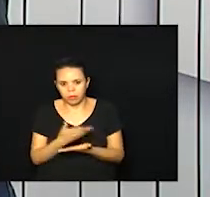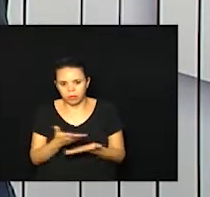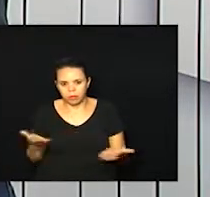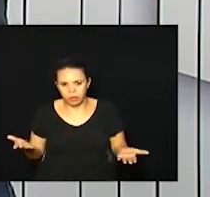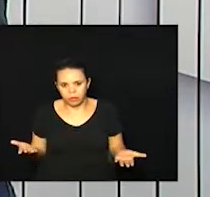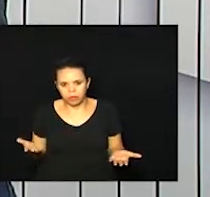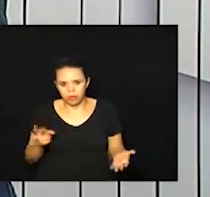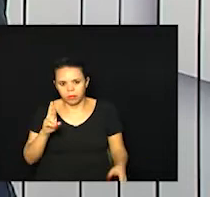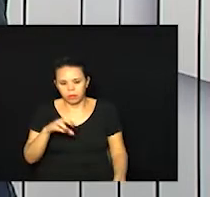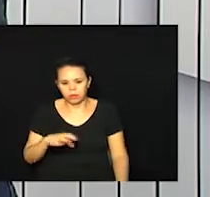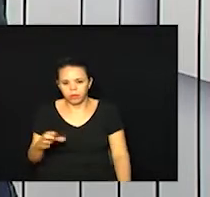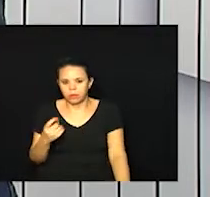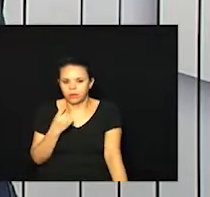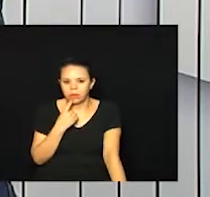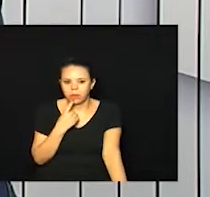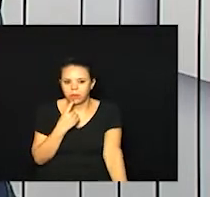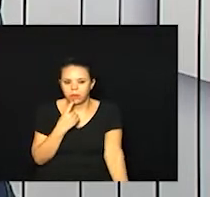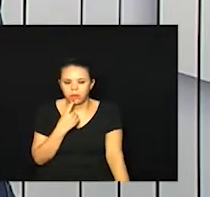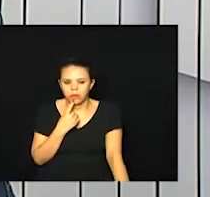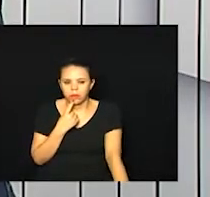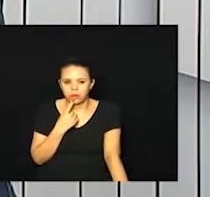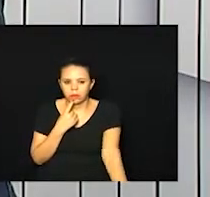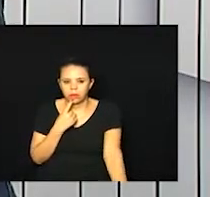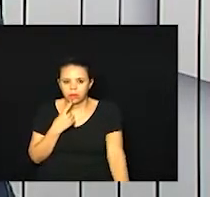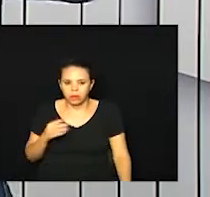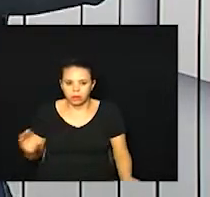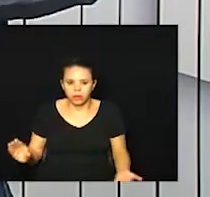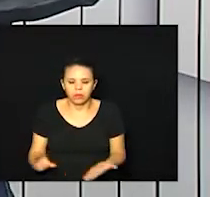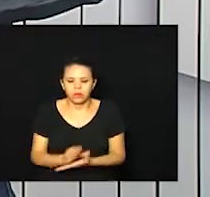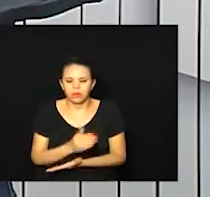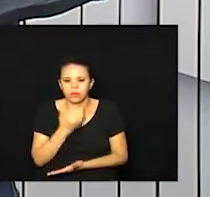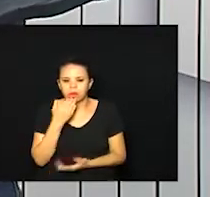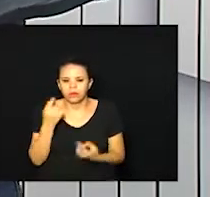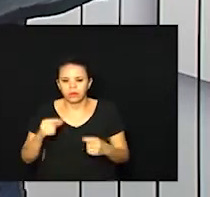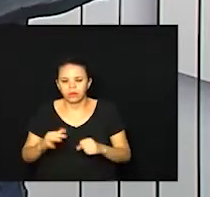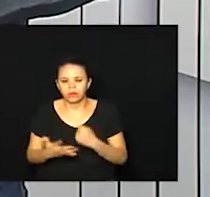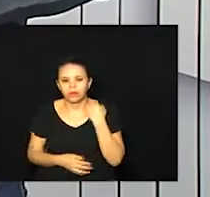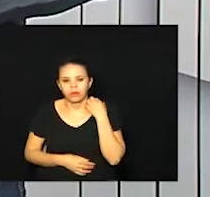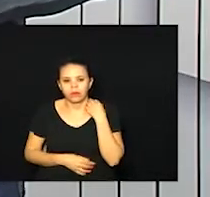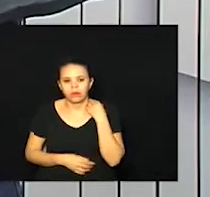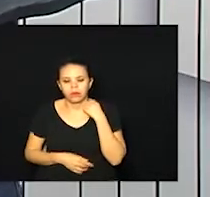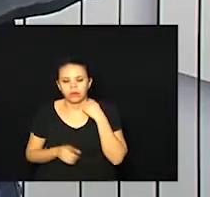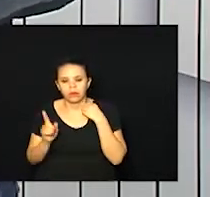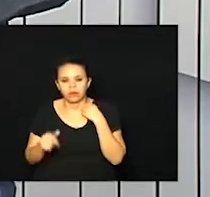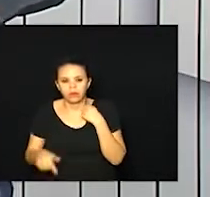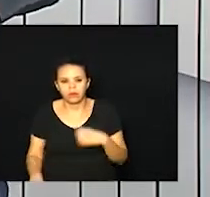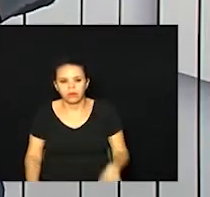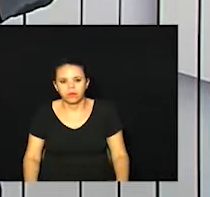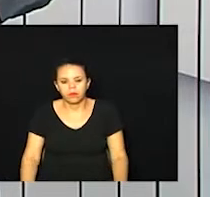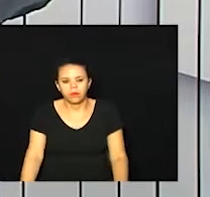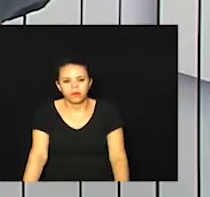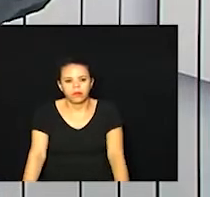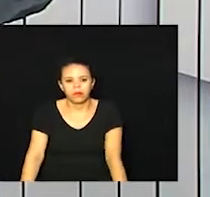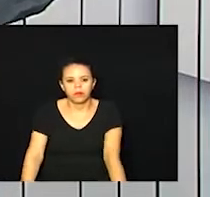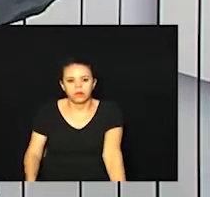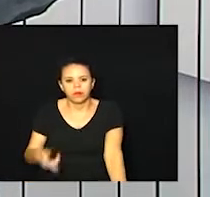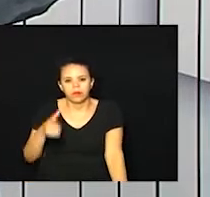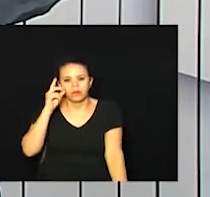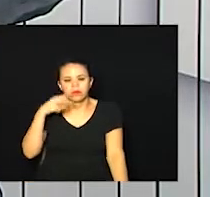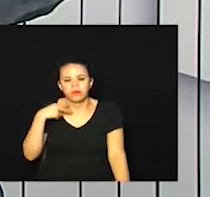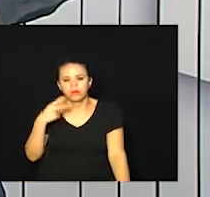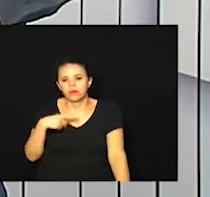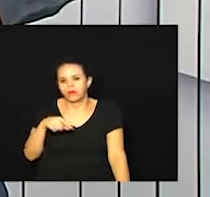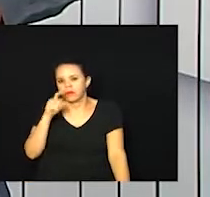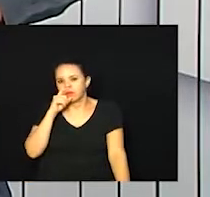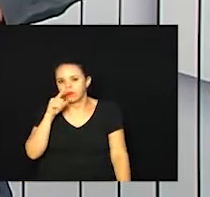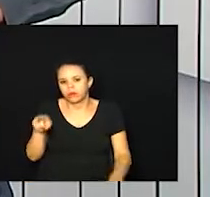região metropolitana de Campinas para buscar mais recursos contra a Covid-19? É isso mesmo, viu, Gabriel? Ontem, o vereador Zé